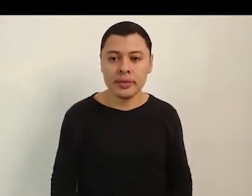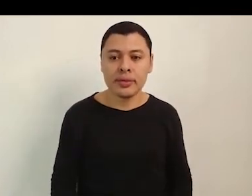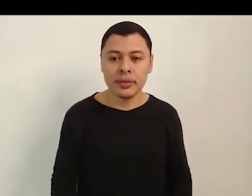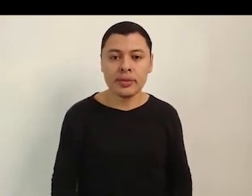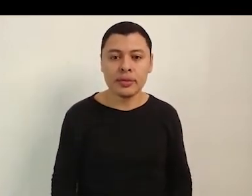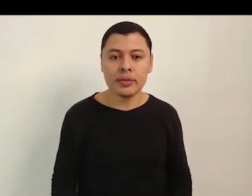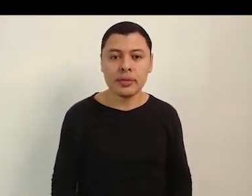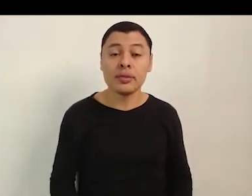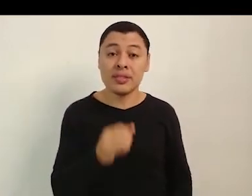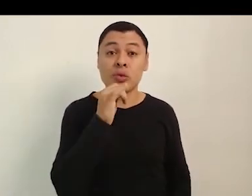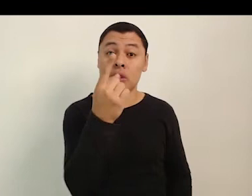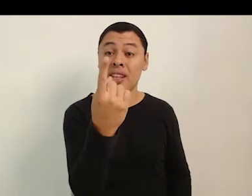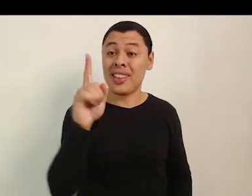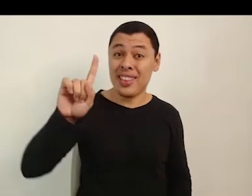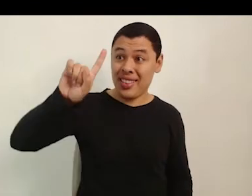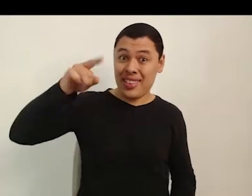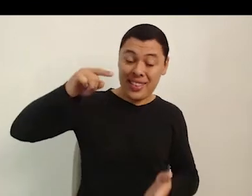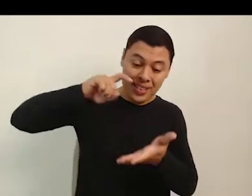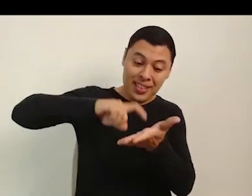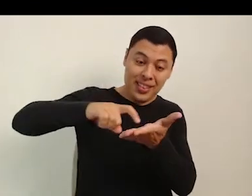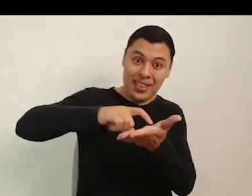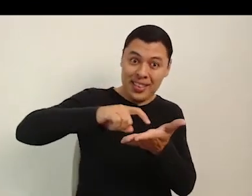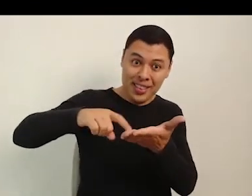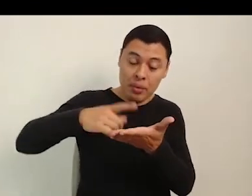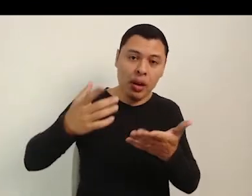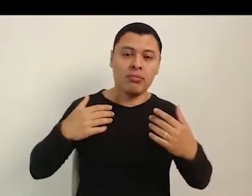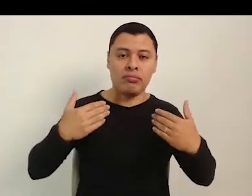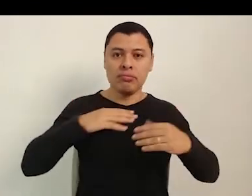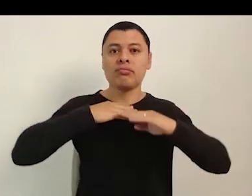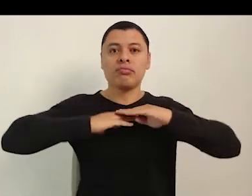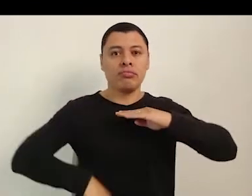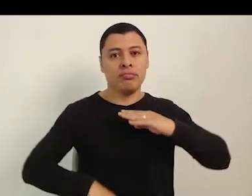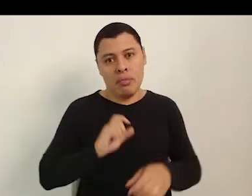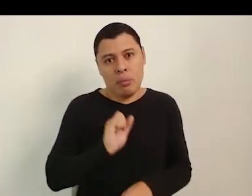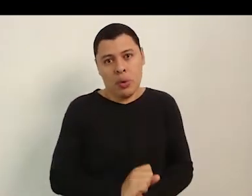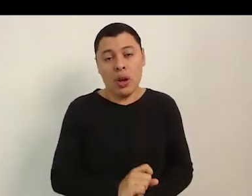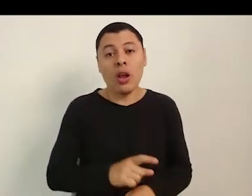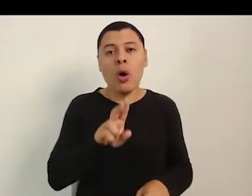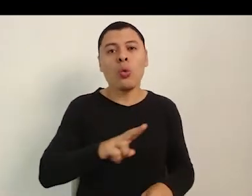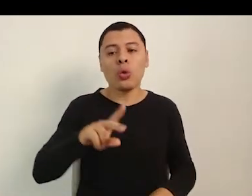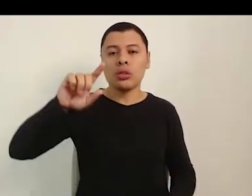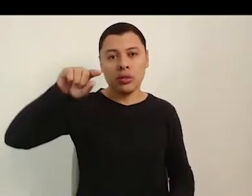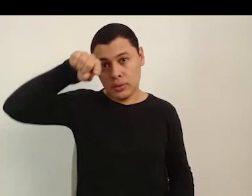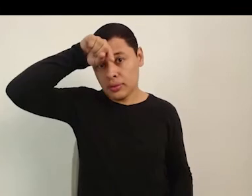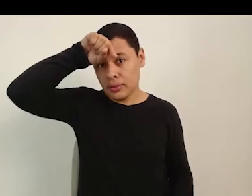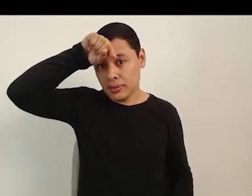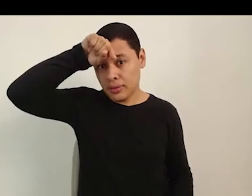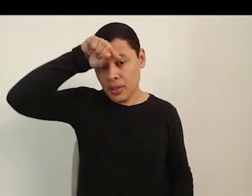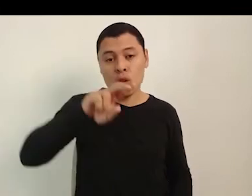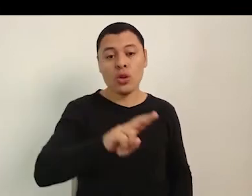uma pessoa faria com os dedos, como ele não consegue, por ser tetraplégico, ele utiliza esse dispositivo apontador chamado Free